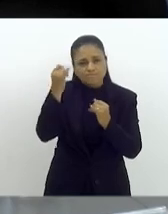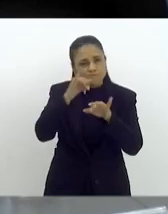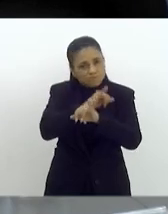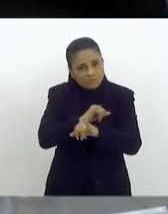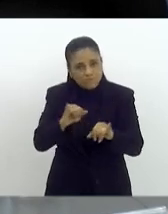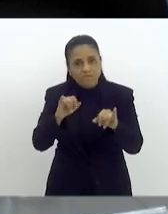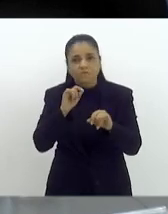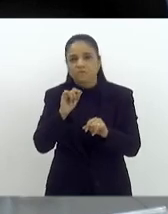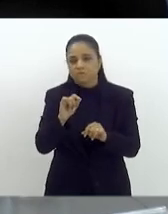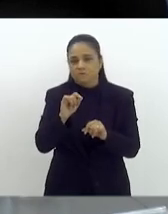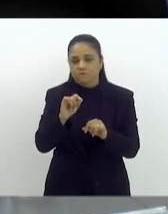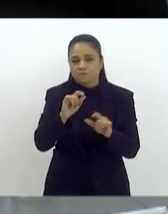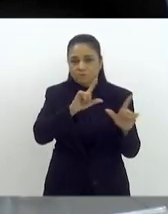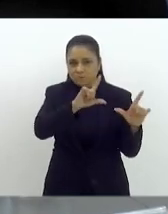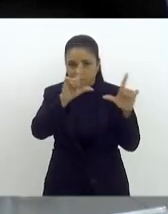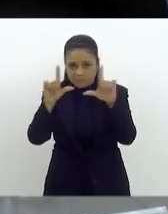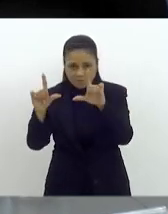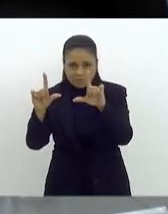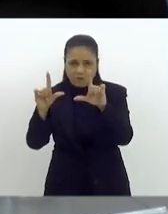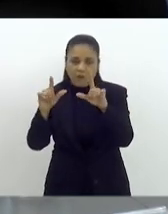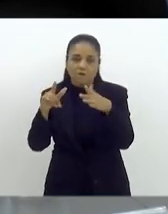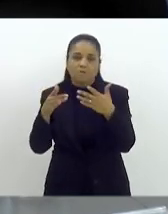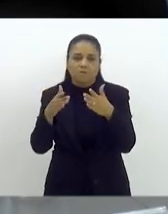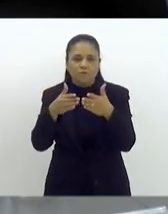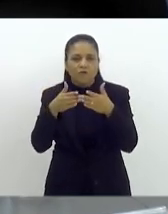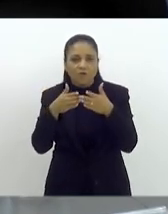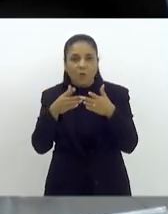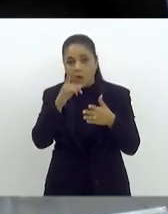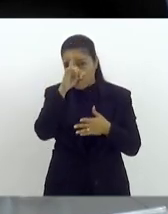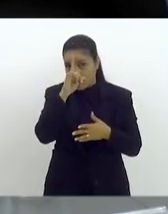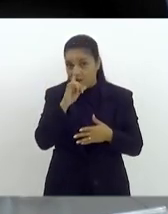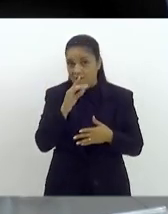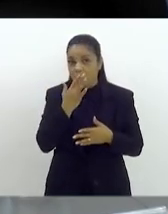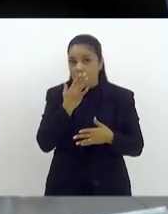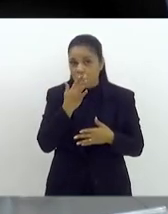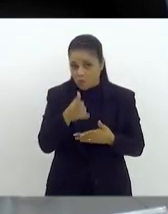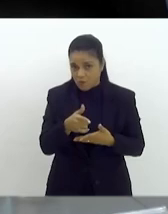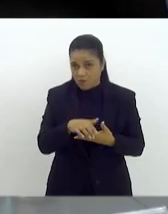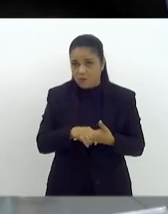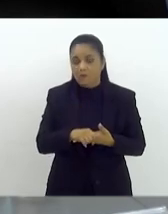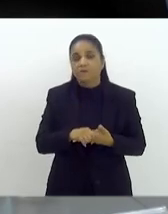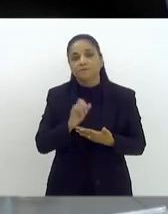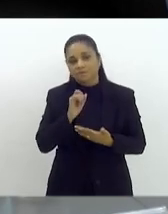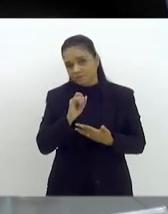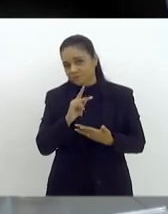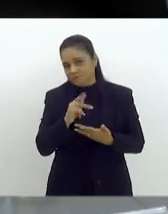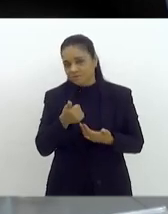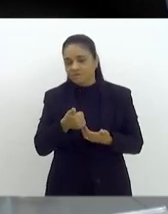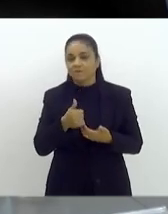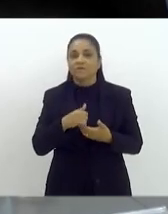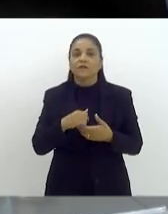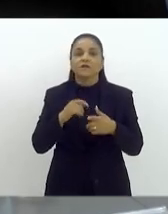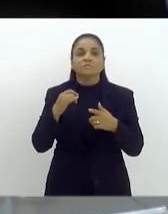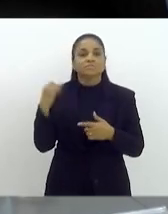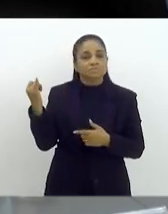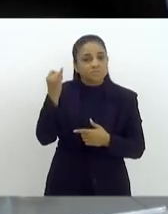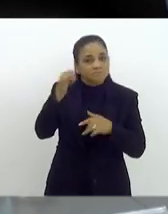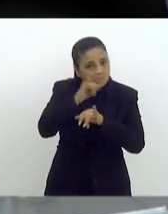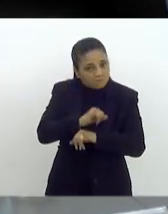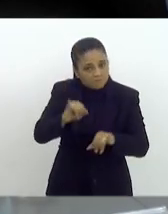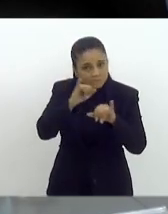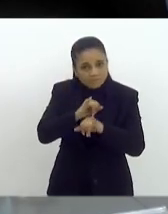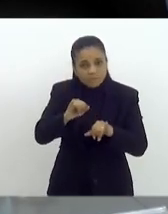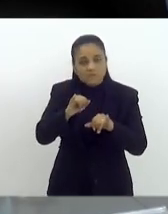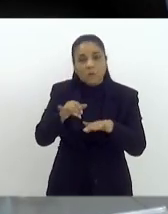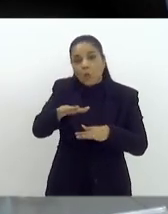pode passar por favor pro pro próximo slide Amarelo o amarelo aí é importante frisar que embora se